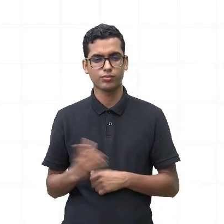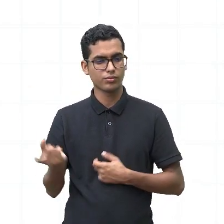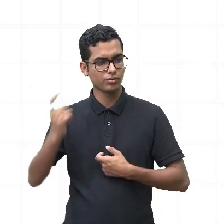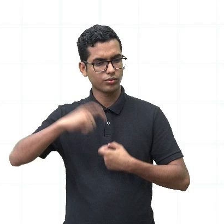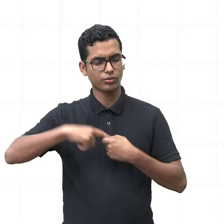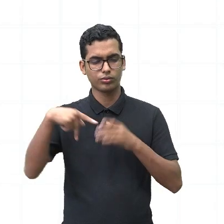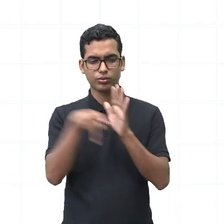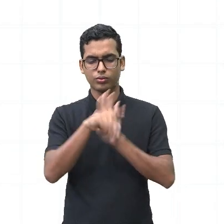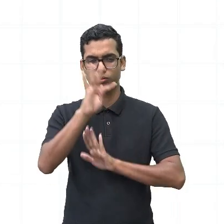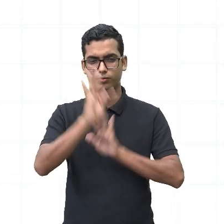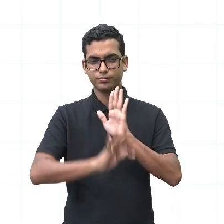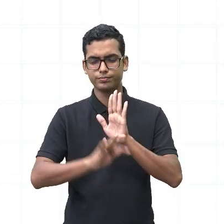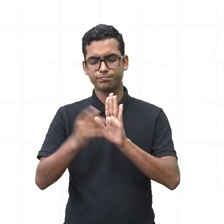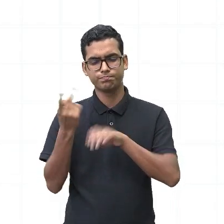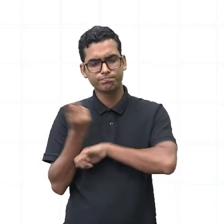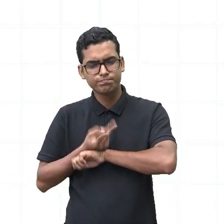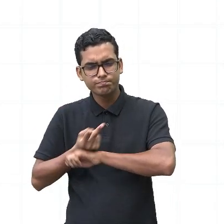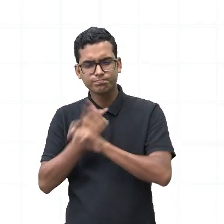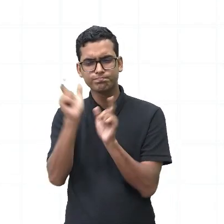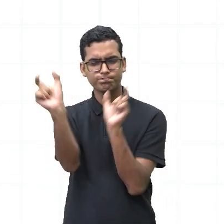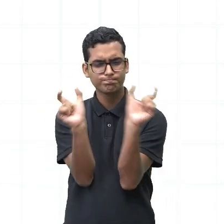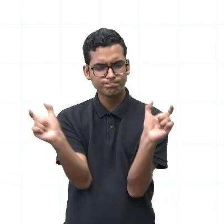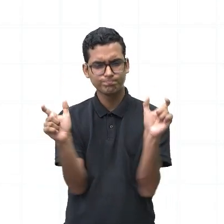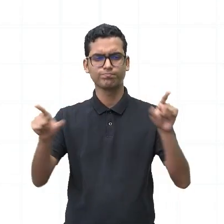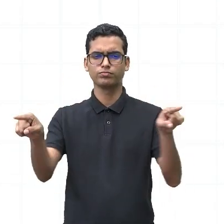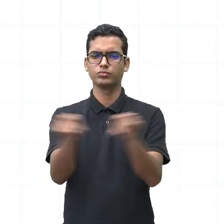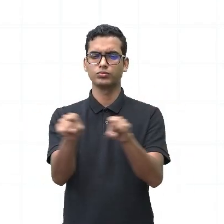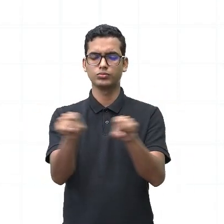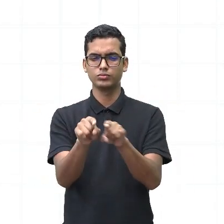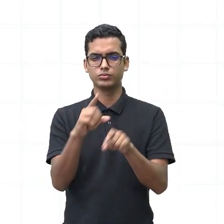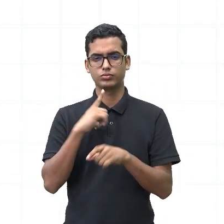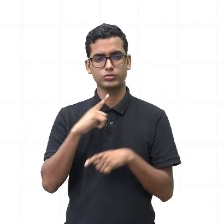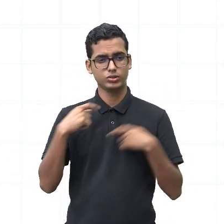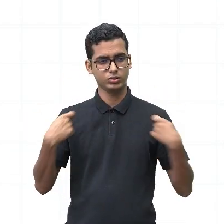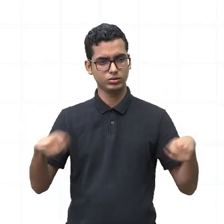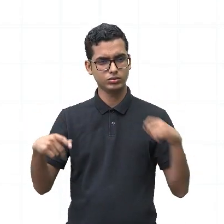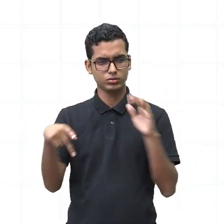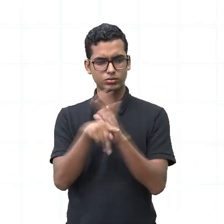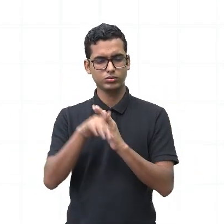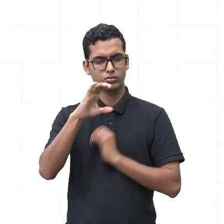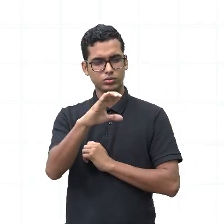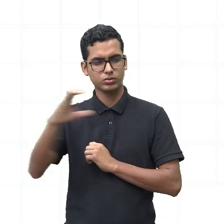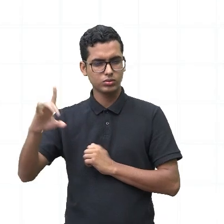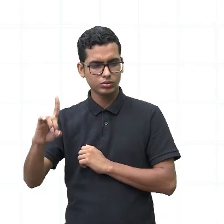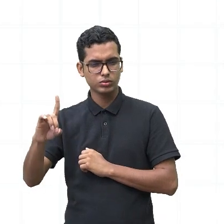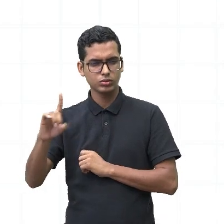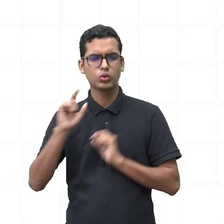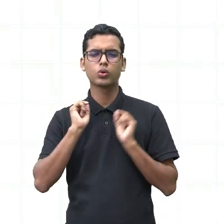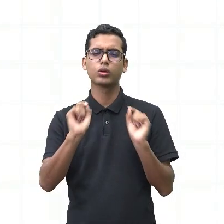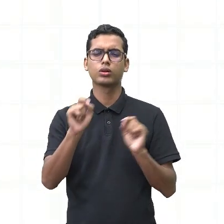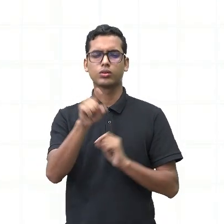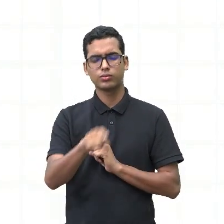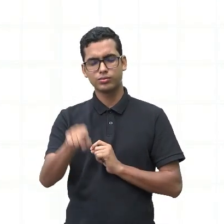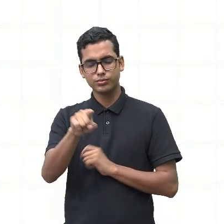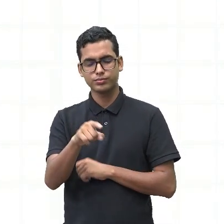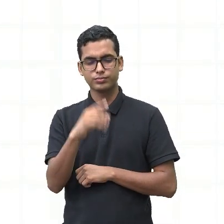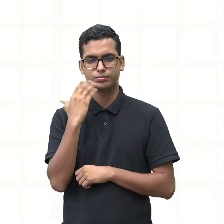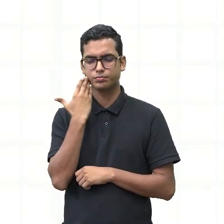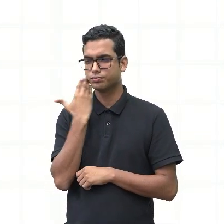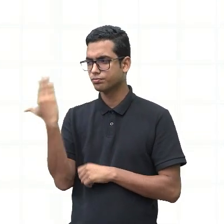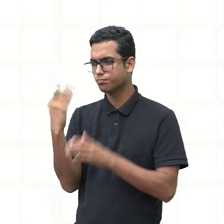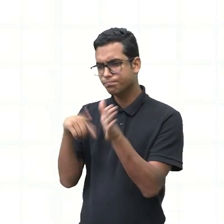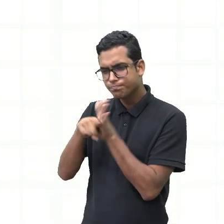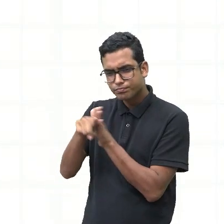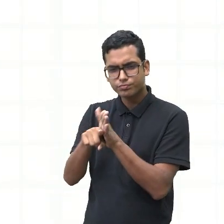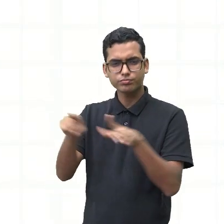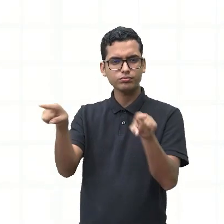gente vai lá para o texto procurar essa palavra. Então tem C, C, D aqui. O que você faz, né? Ah,